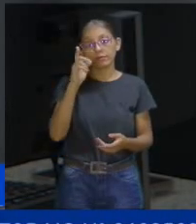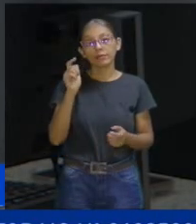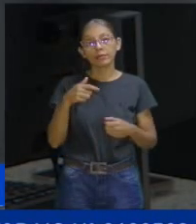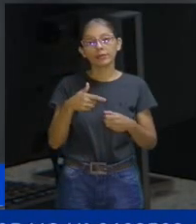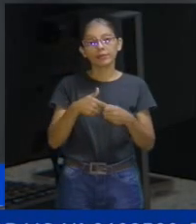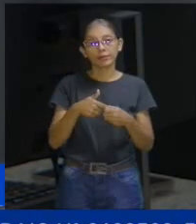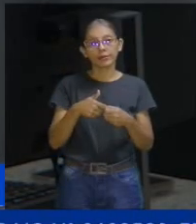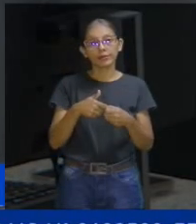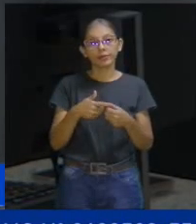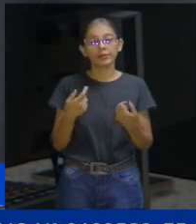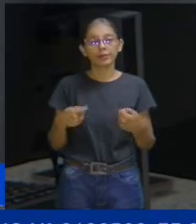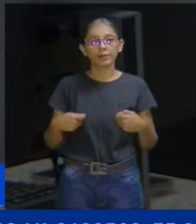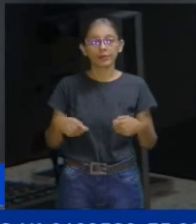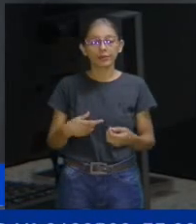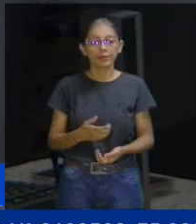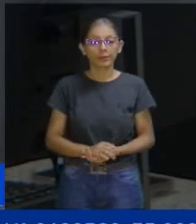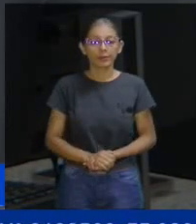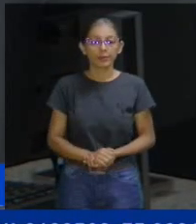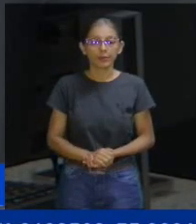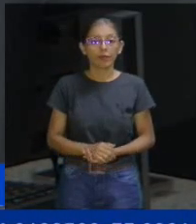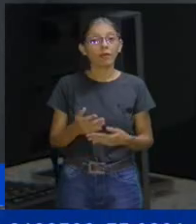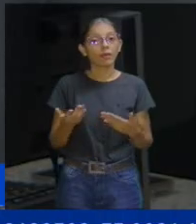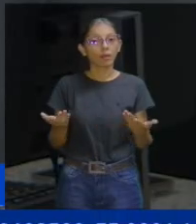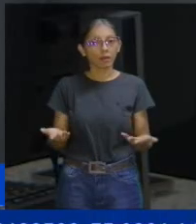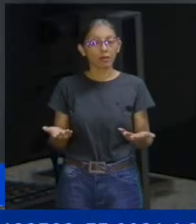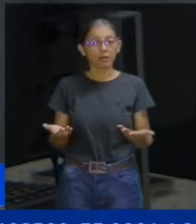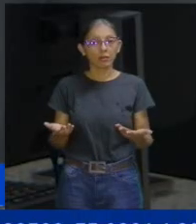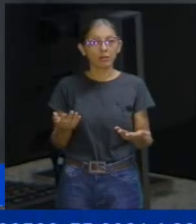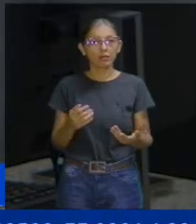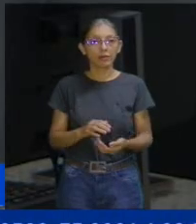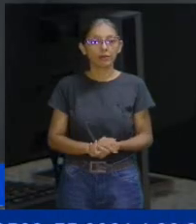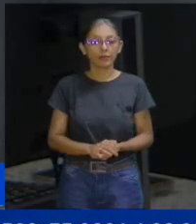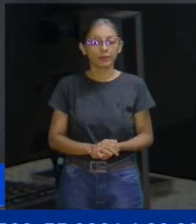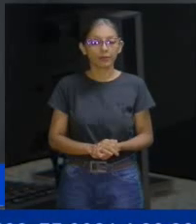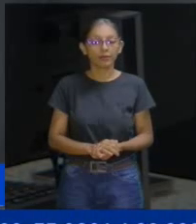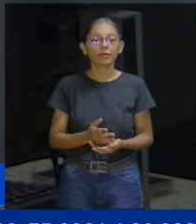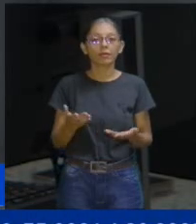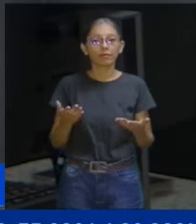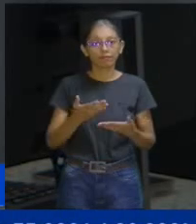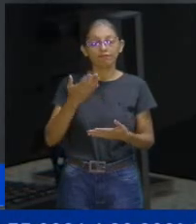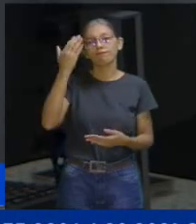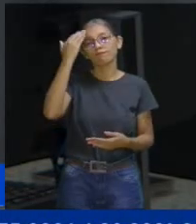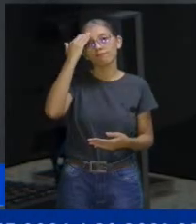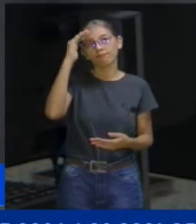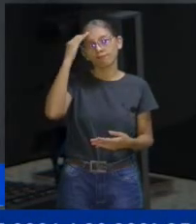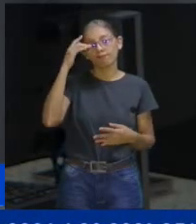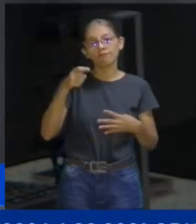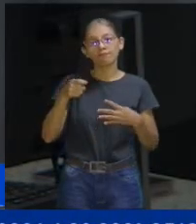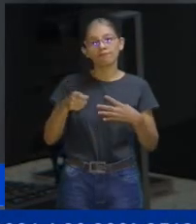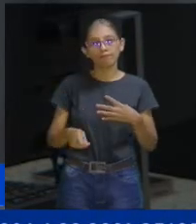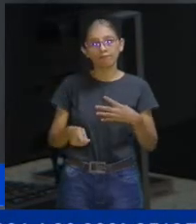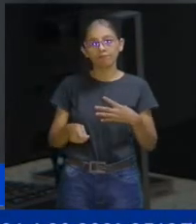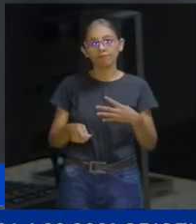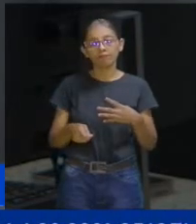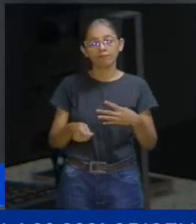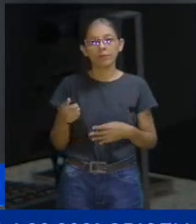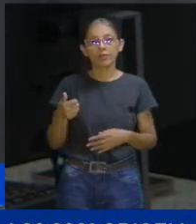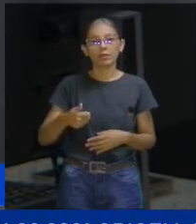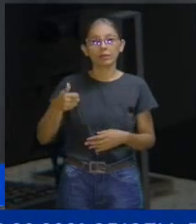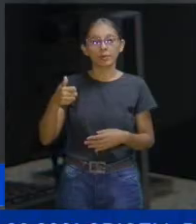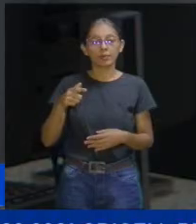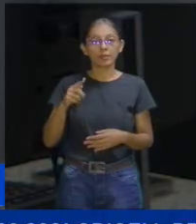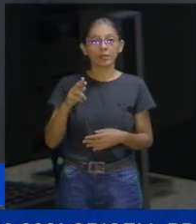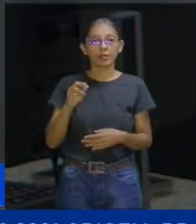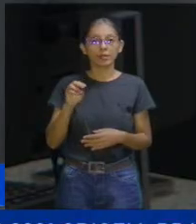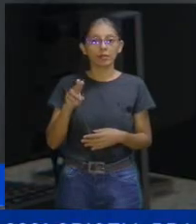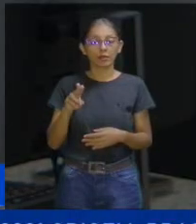fóssil. Então, neste caso, eu ouso divergir e entendo como acertada a sentença de primeiro grau ao colocar